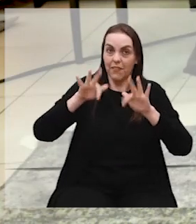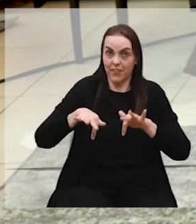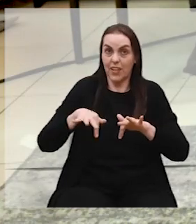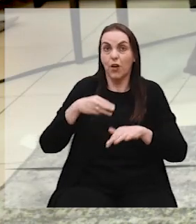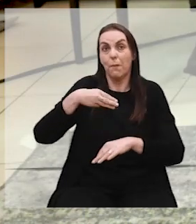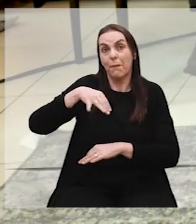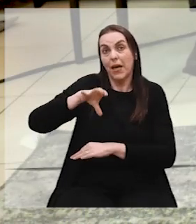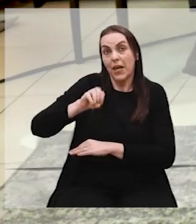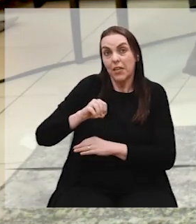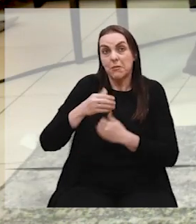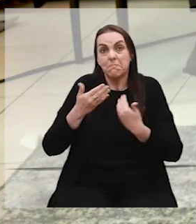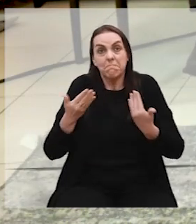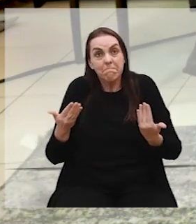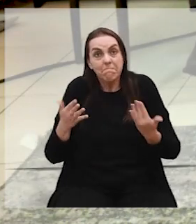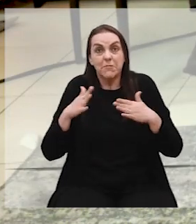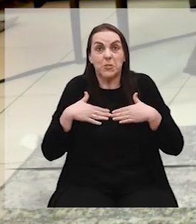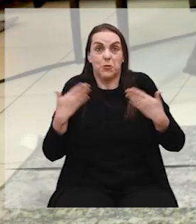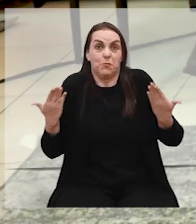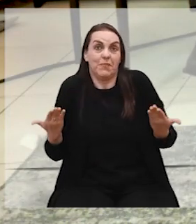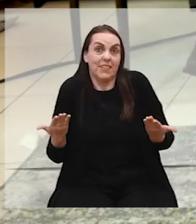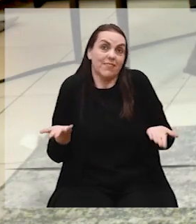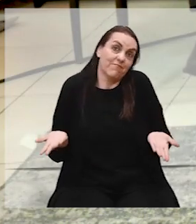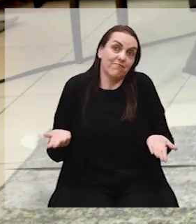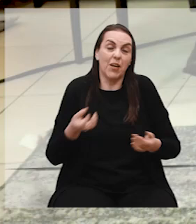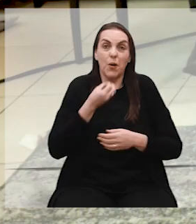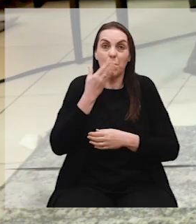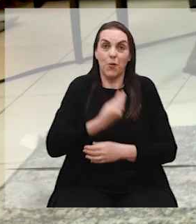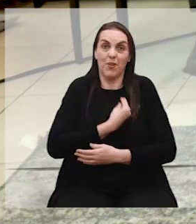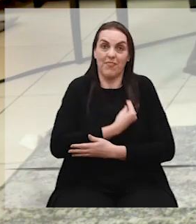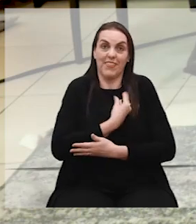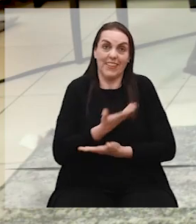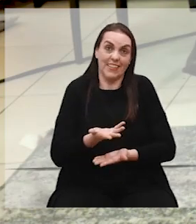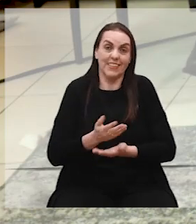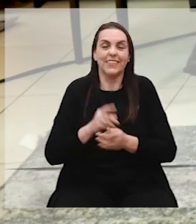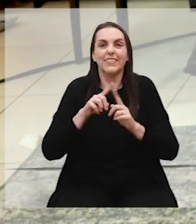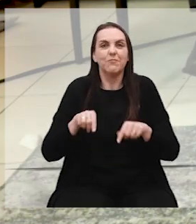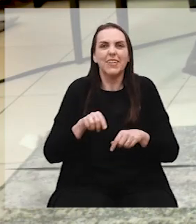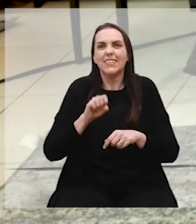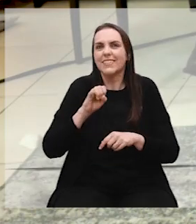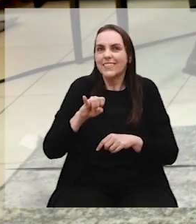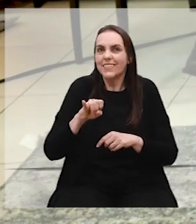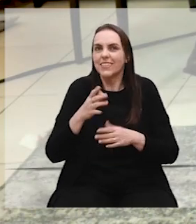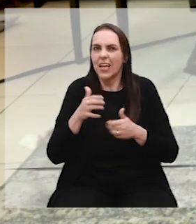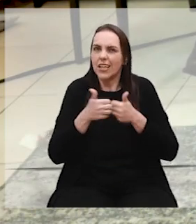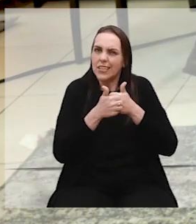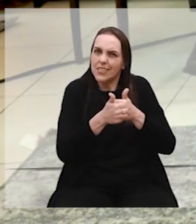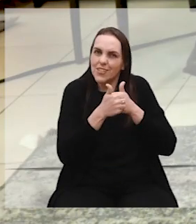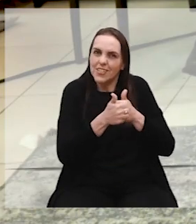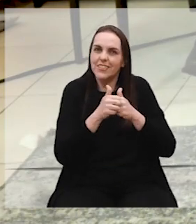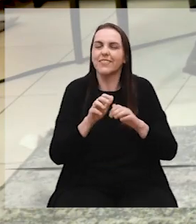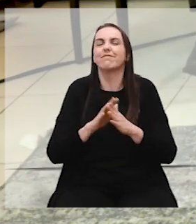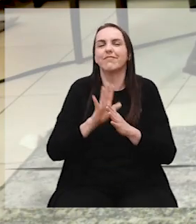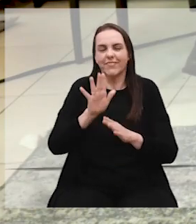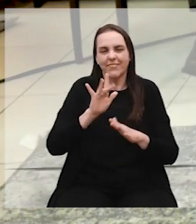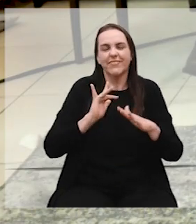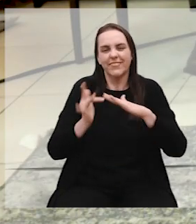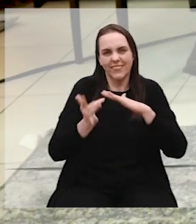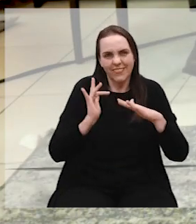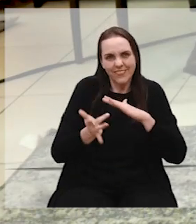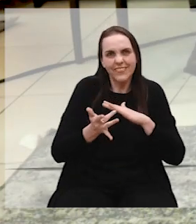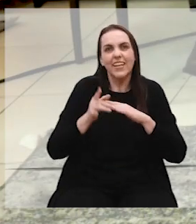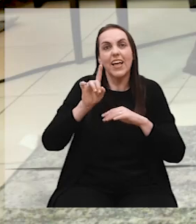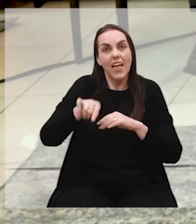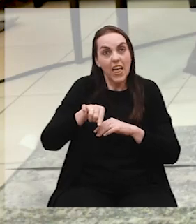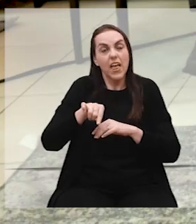final de maio, vai que, né, a gente sempre tem surpresas e esse é o bom da vida, né? Mas se não, logo acompanhe nas redes sociais do Instituto de